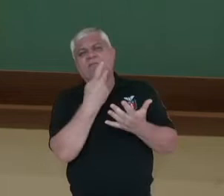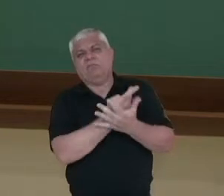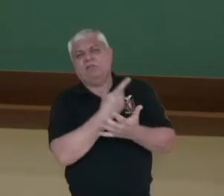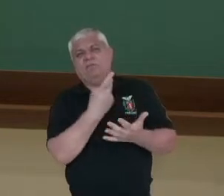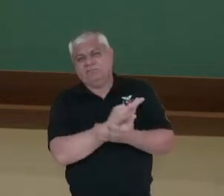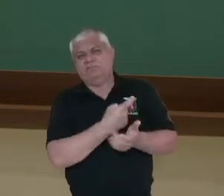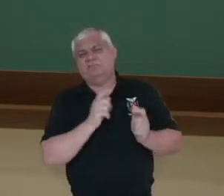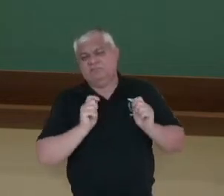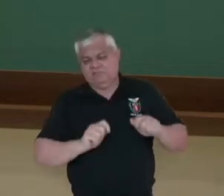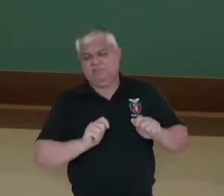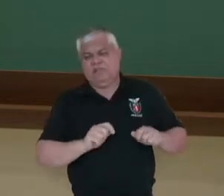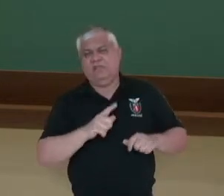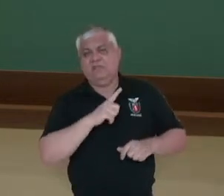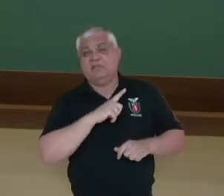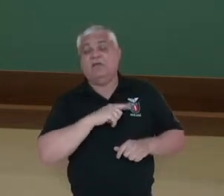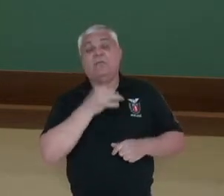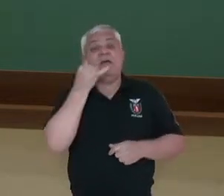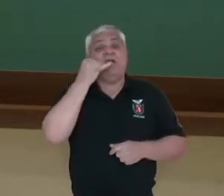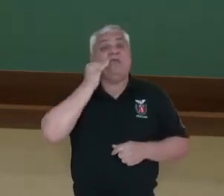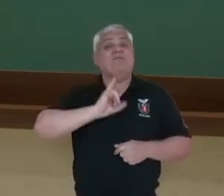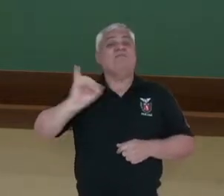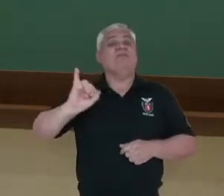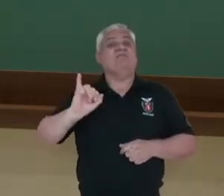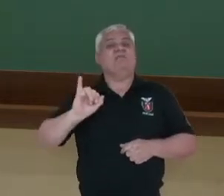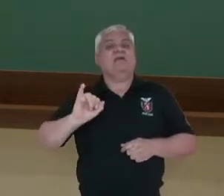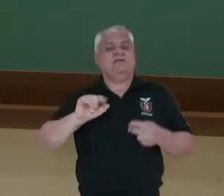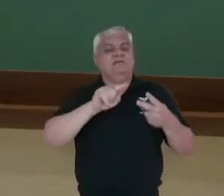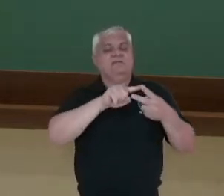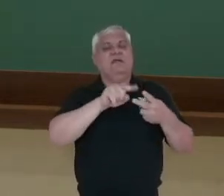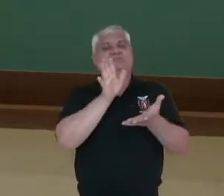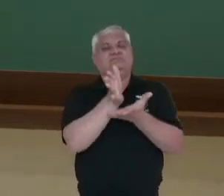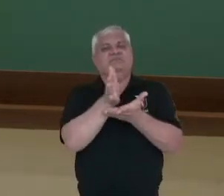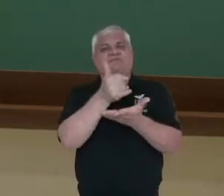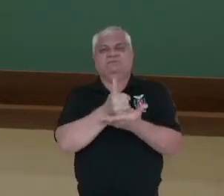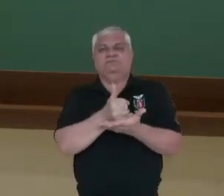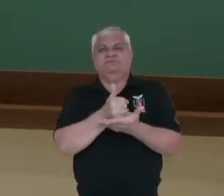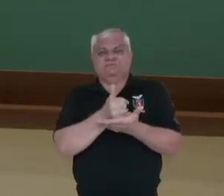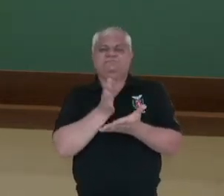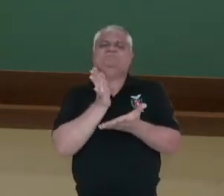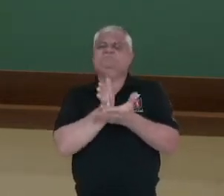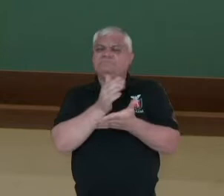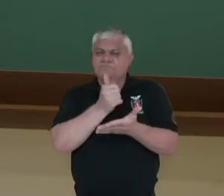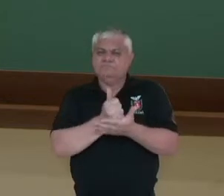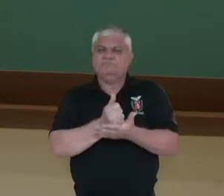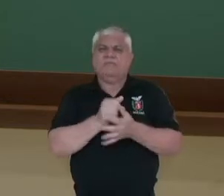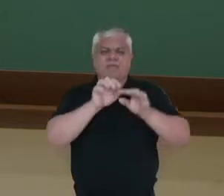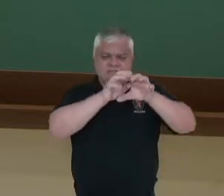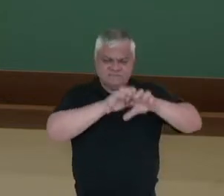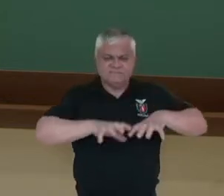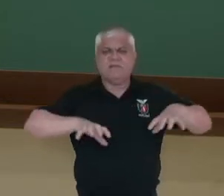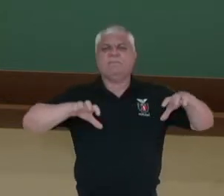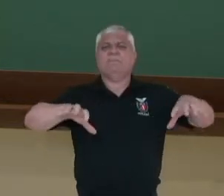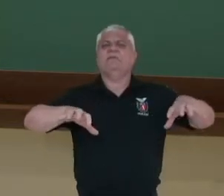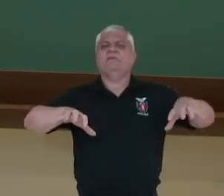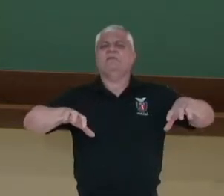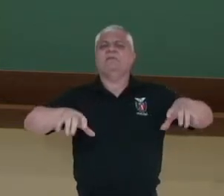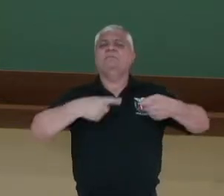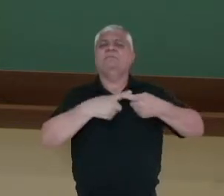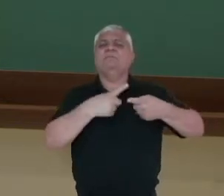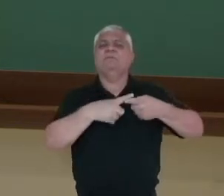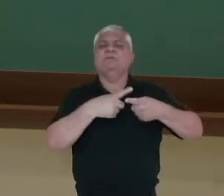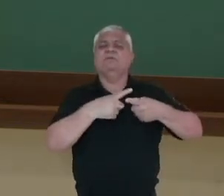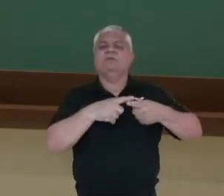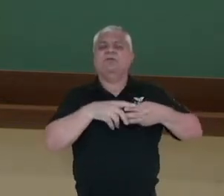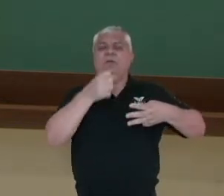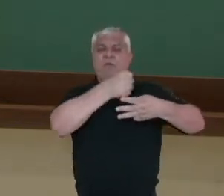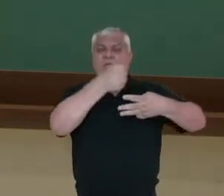de poder. Para evitar isso, seria necessário então dividir o poder, já que só o poder